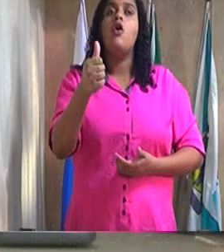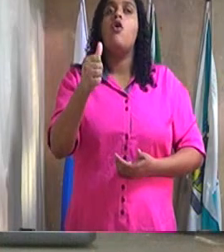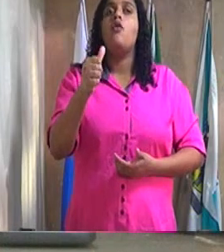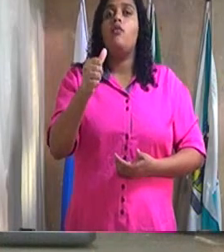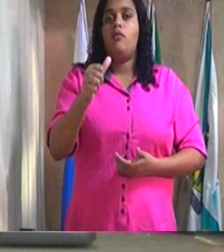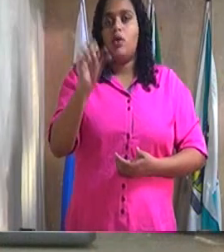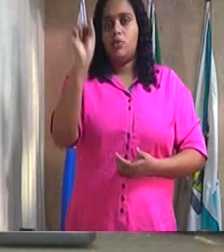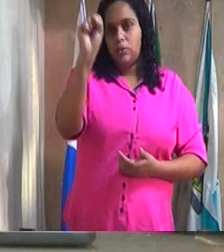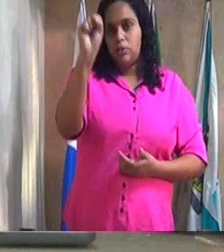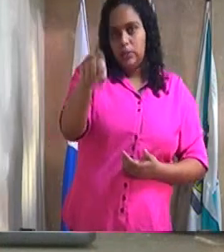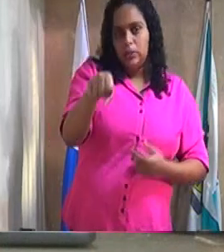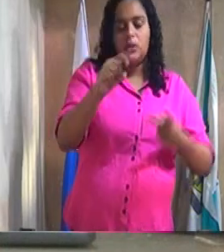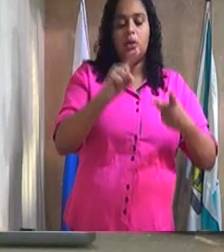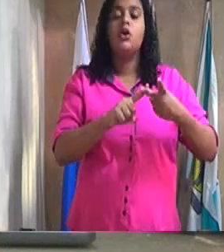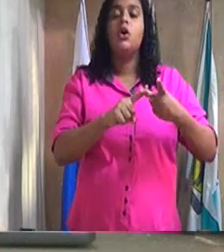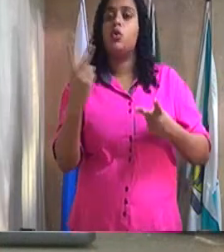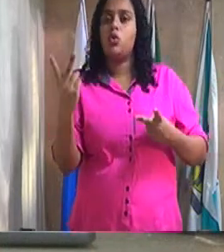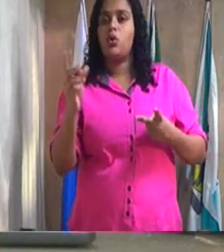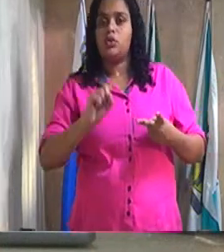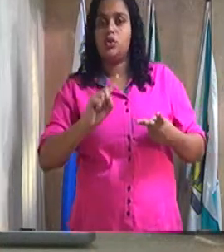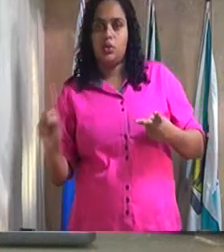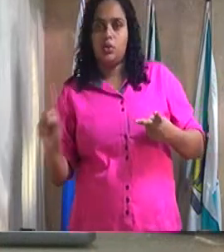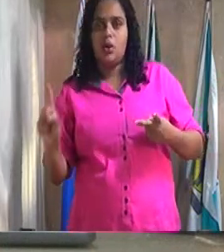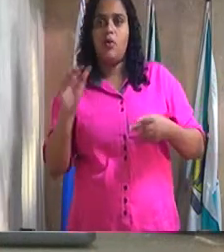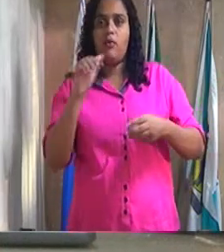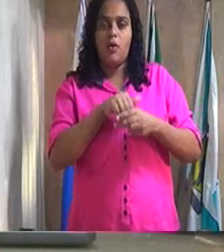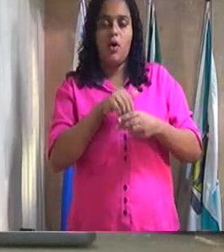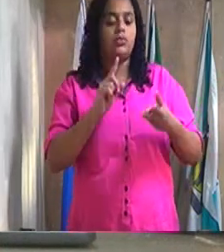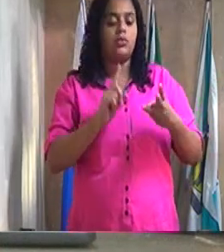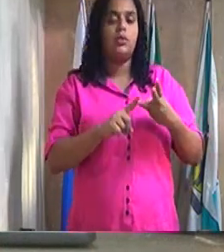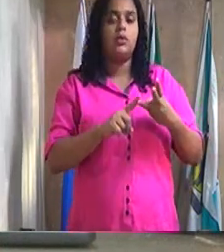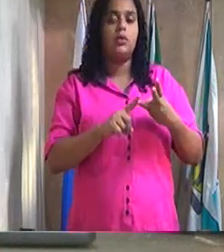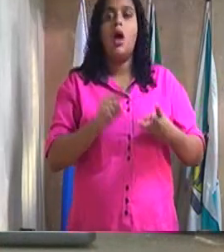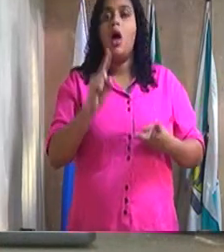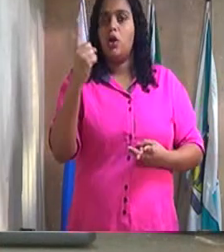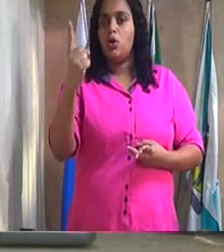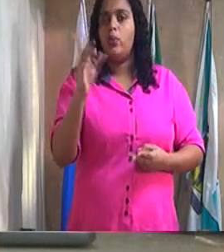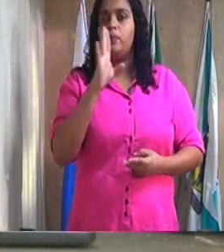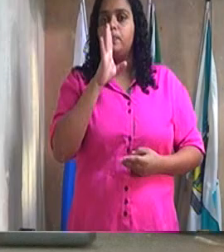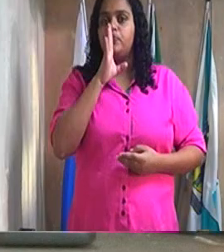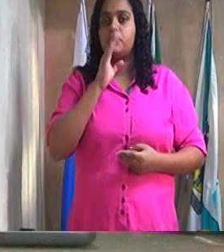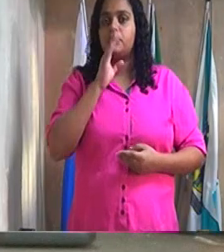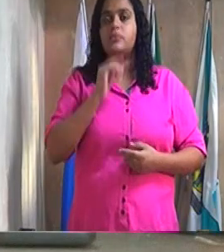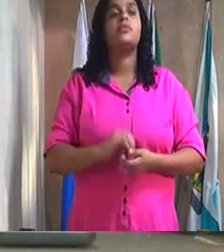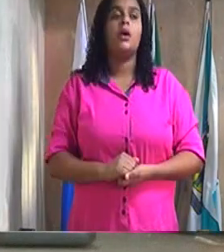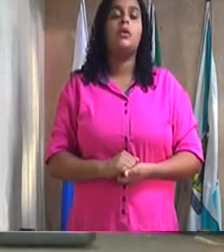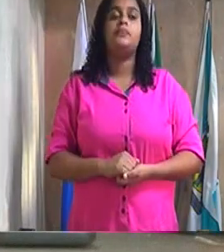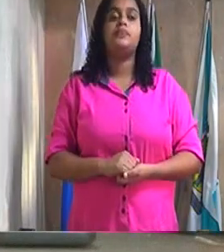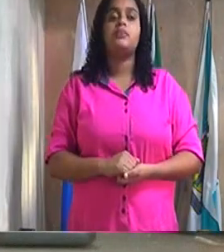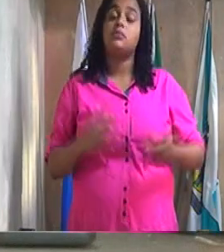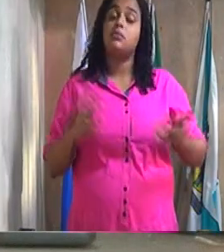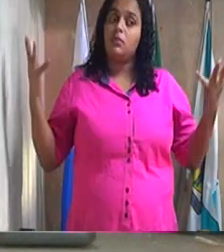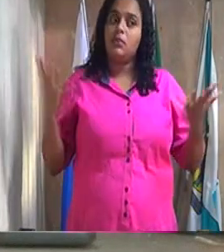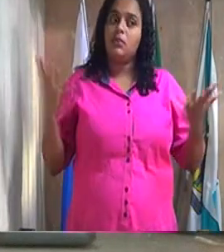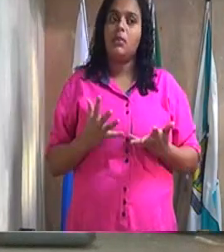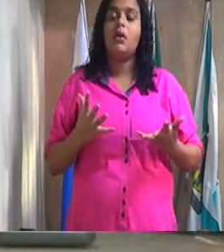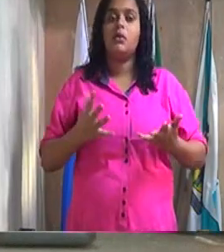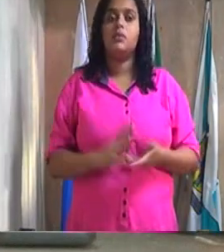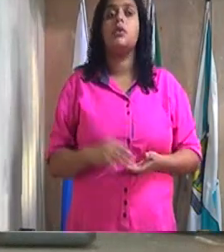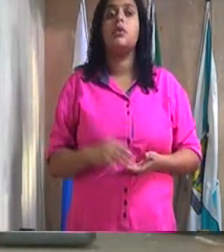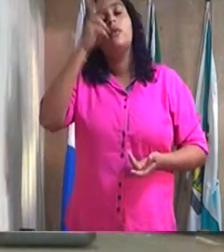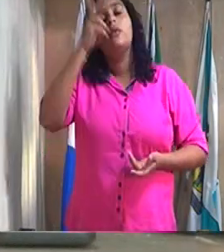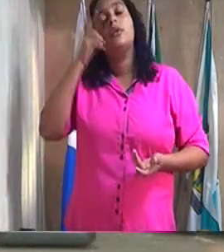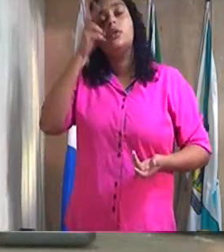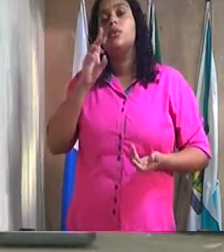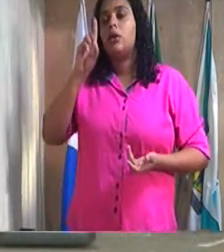votos não e uma abstenção. Ok? Nesse momento, peço à vereadora Delza de